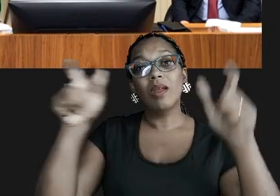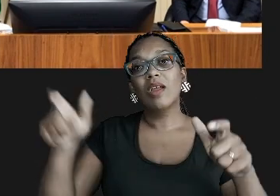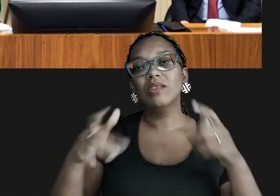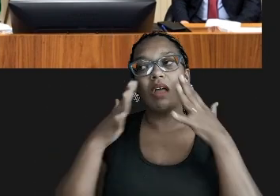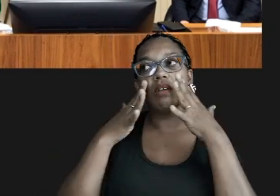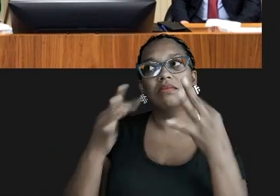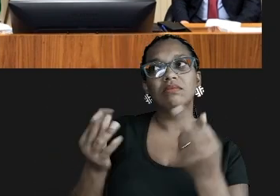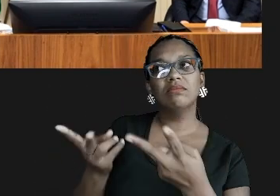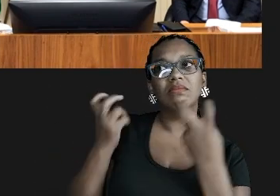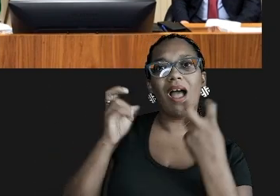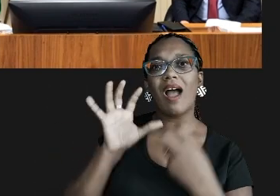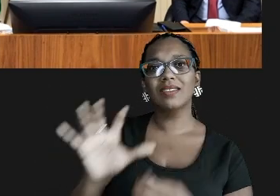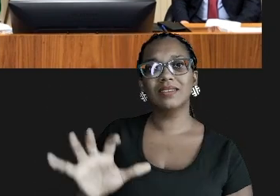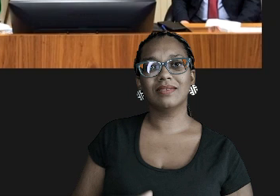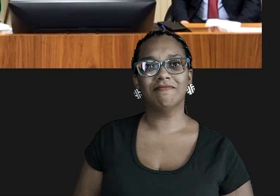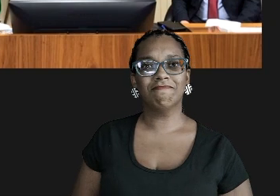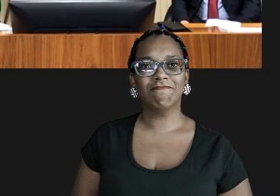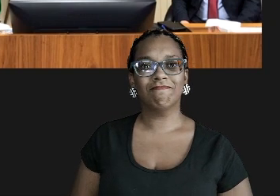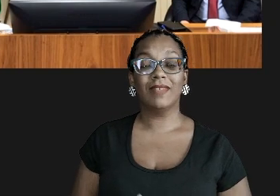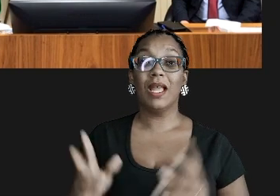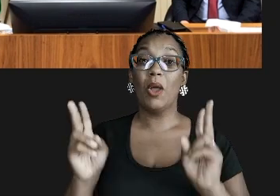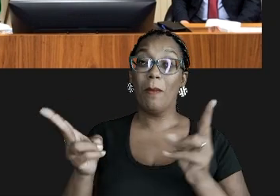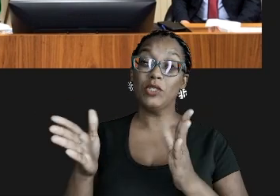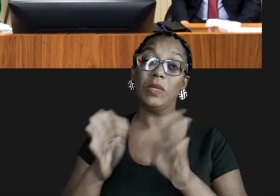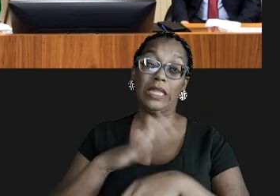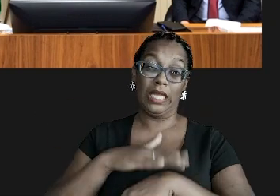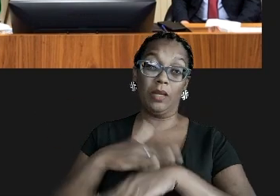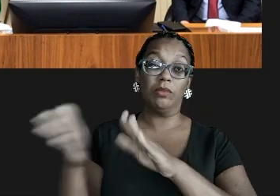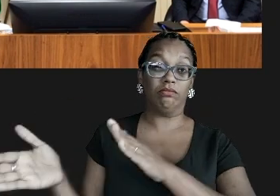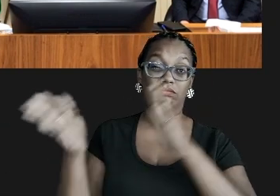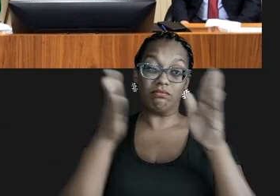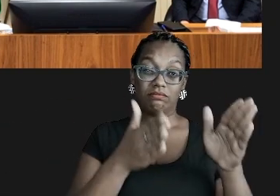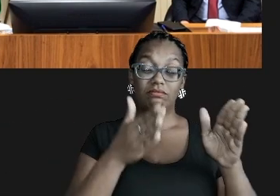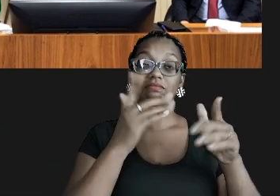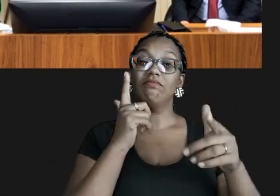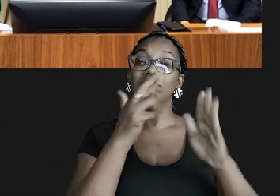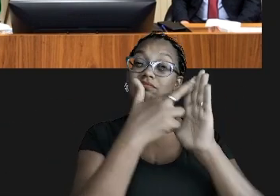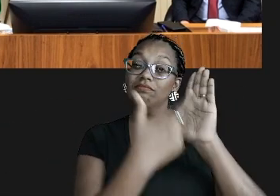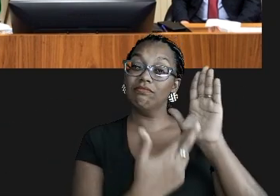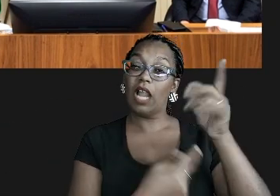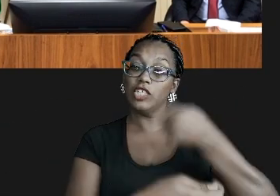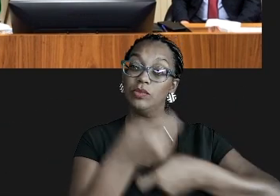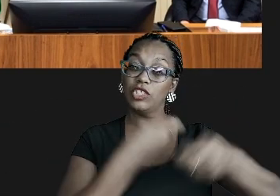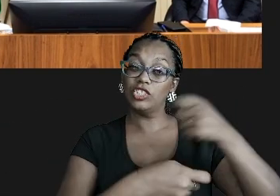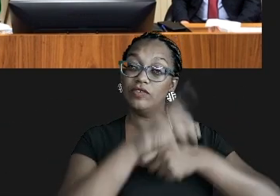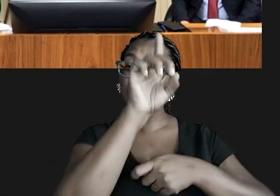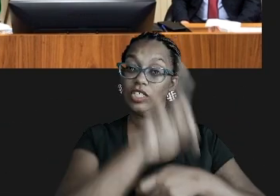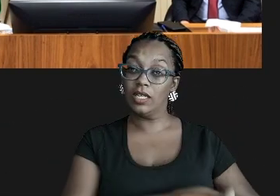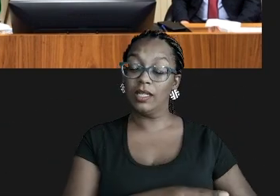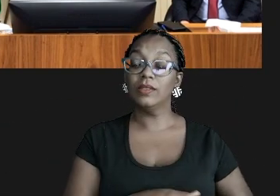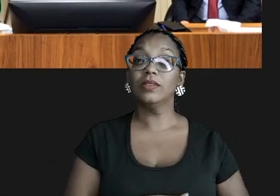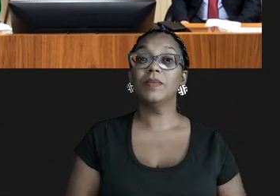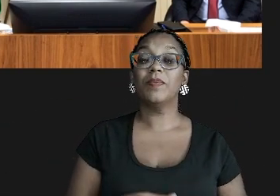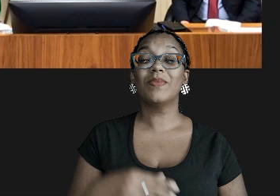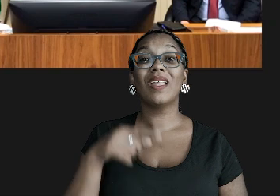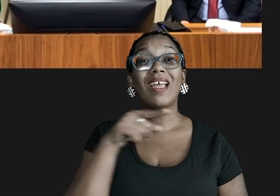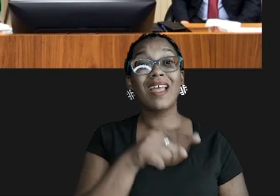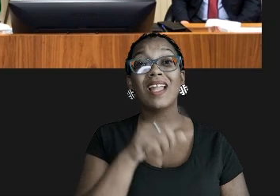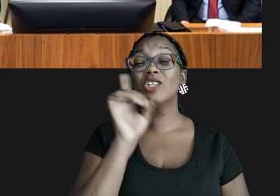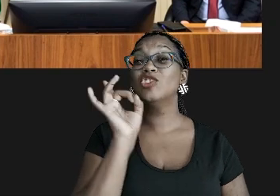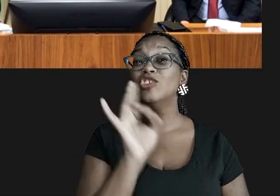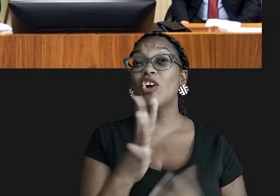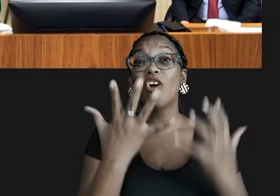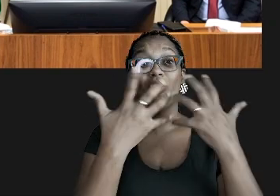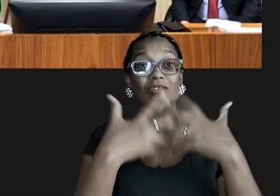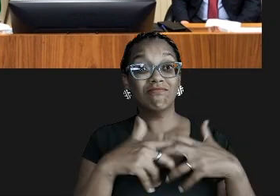enxe rgaram dessa maneira ao mesmo tempo a sanção administrativa o direito sancionadora administrativo ele só